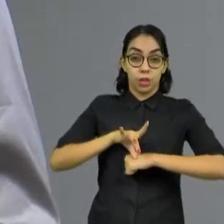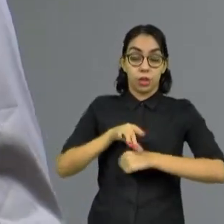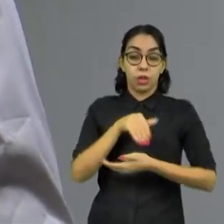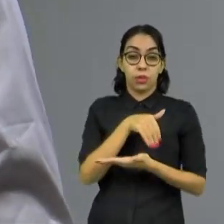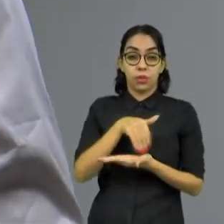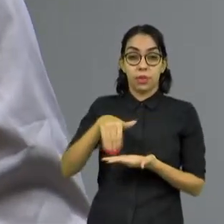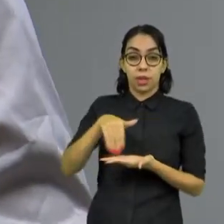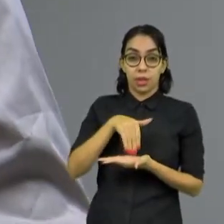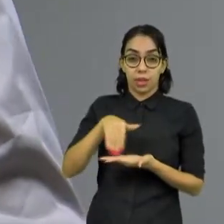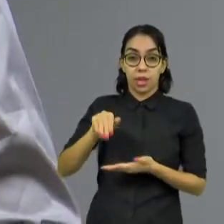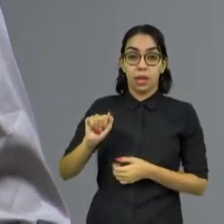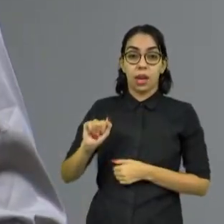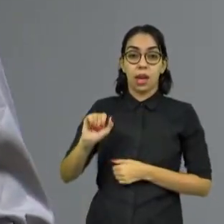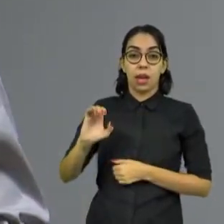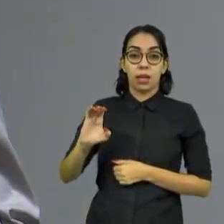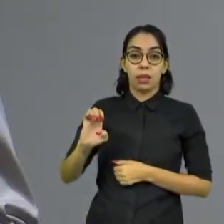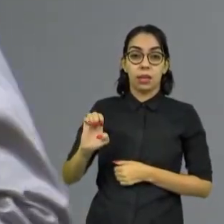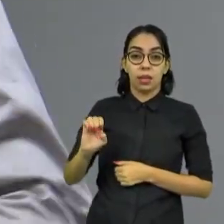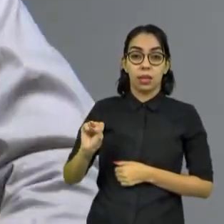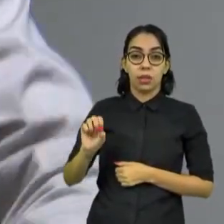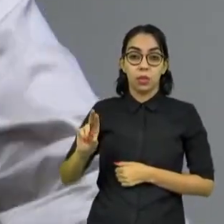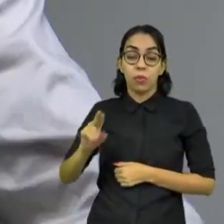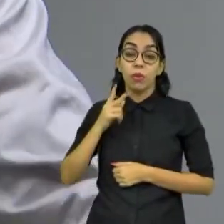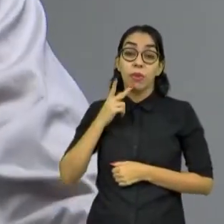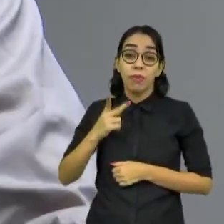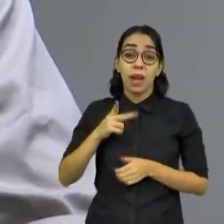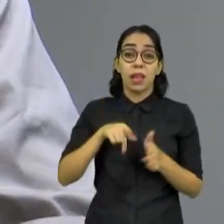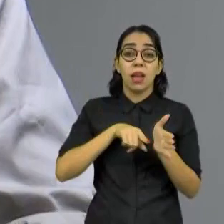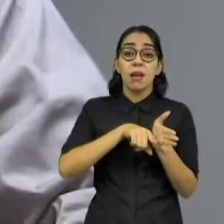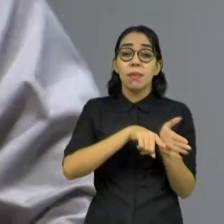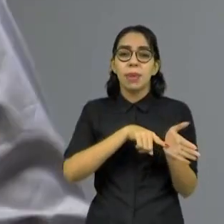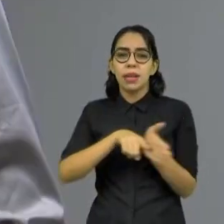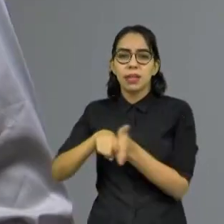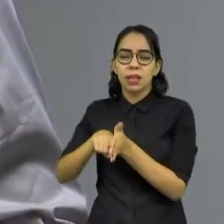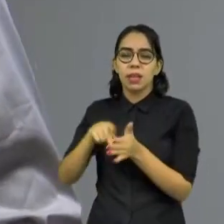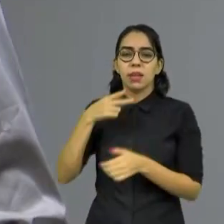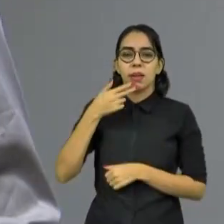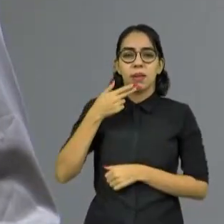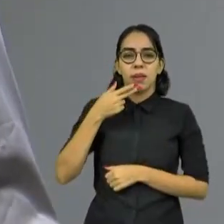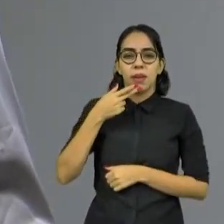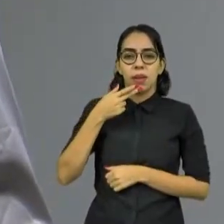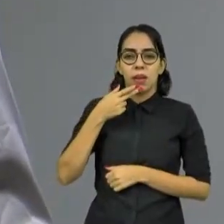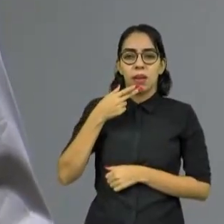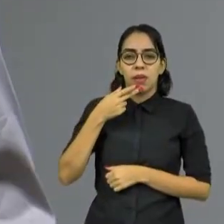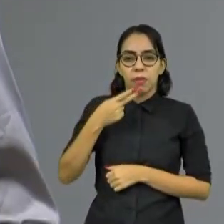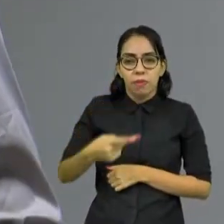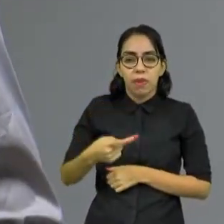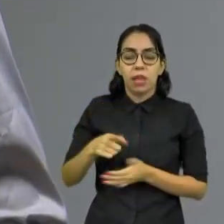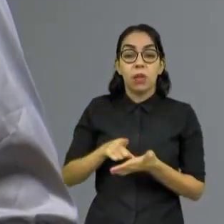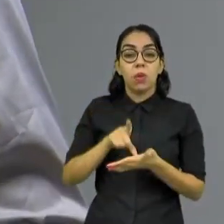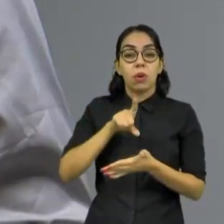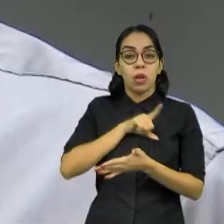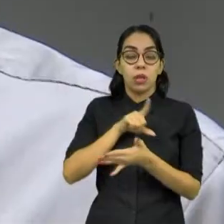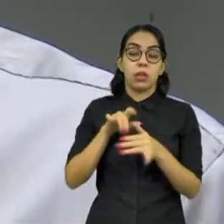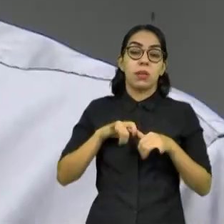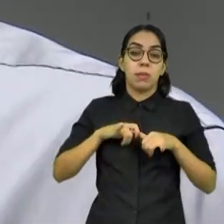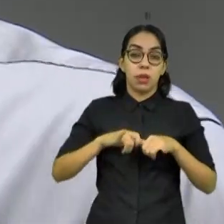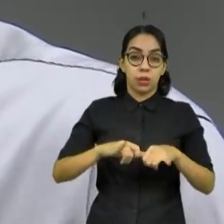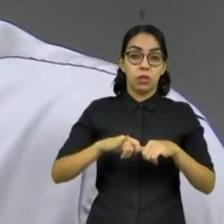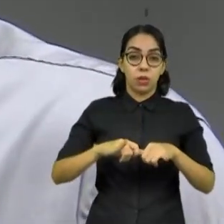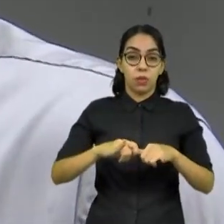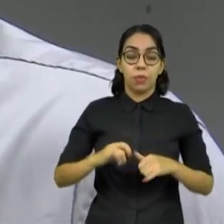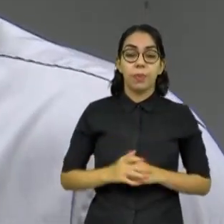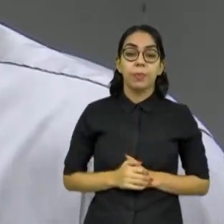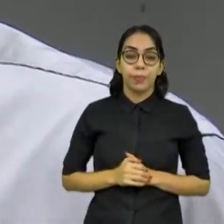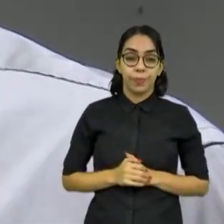Acesu é pesquisar e buscar as ofertas regulares nos supermercados para garantir melhores preços. Antônio